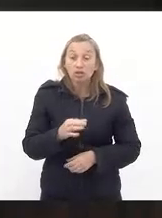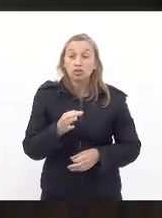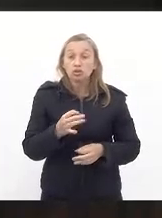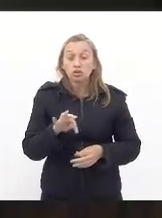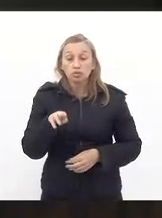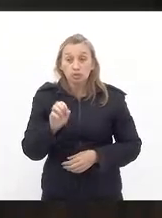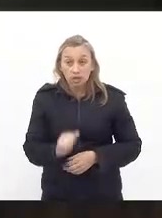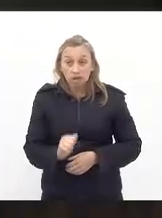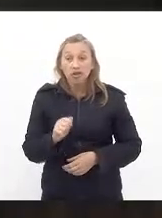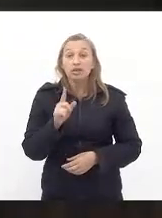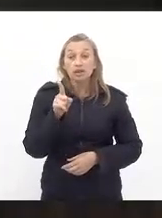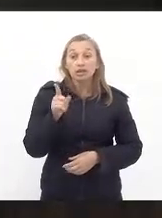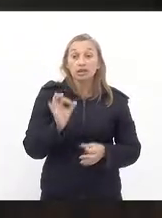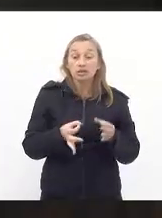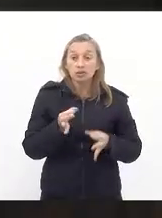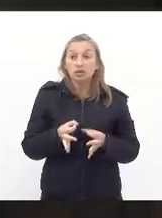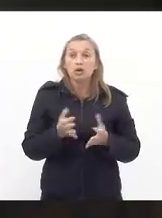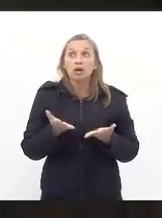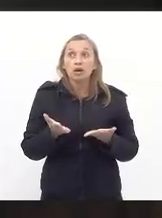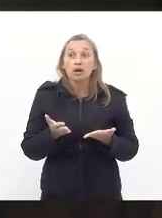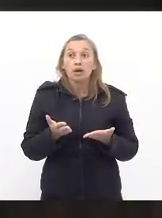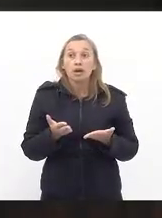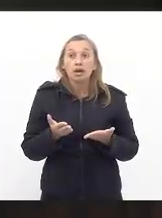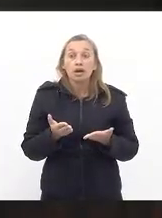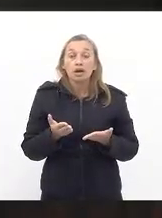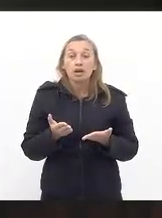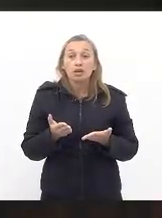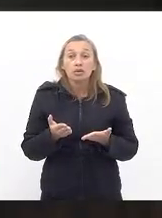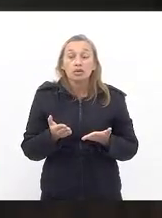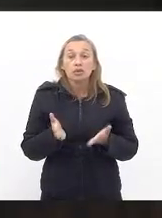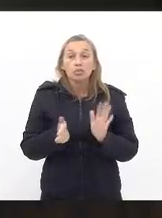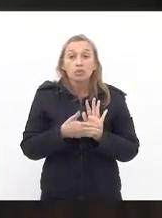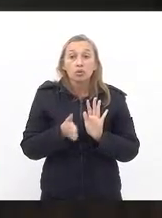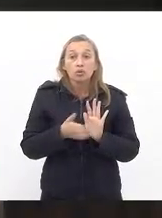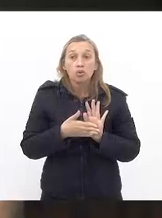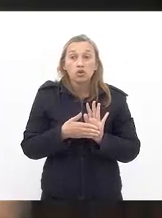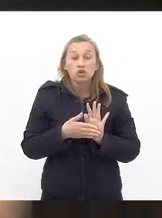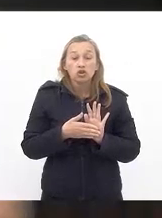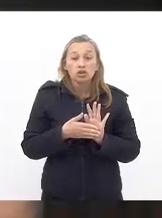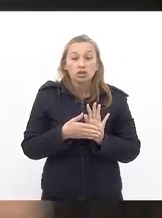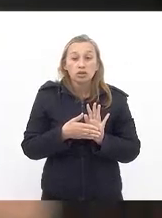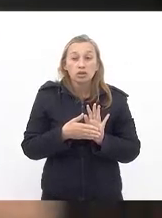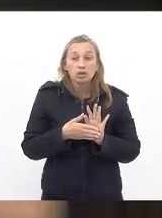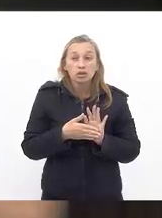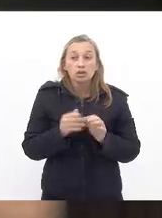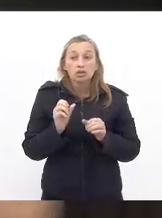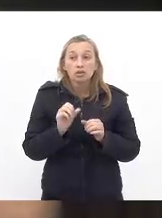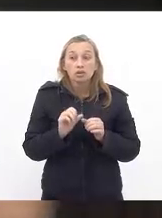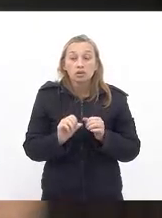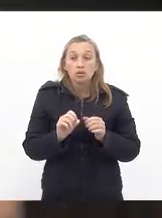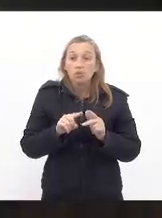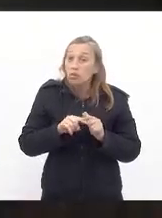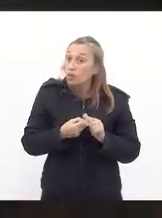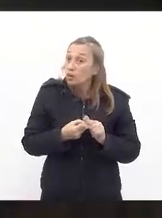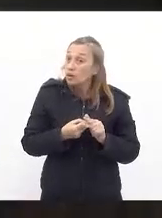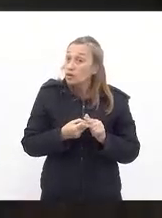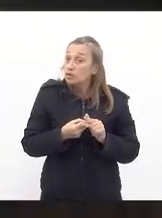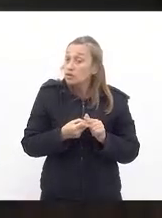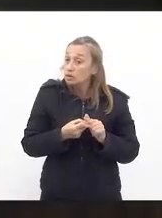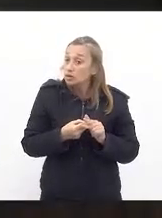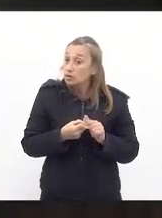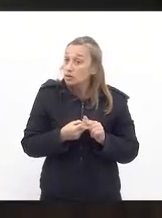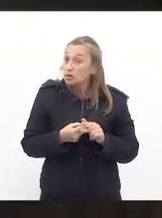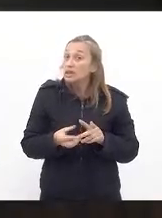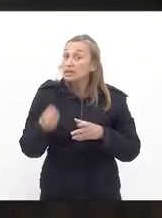jurisprudência mas essa situação eu aqui proponho até a gente fazer essa correção no